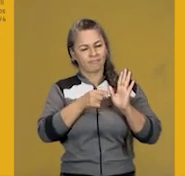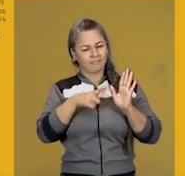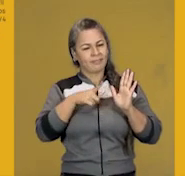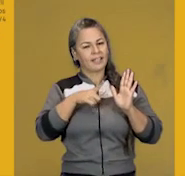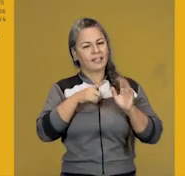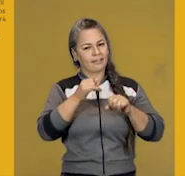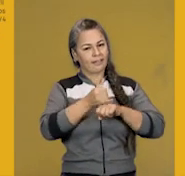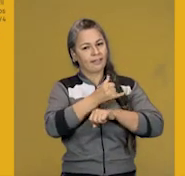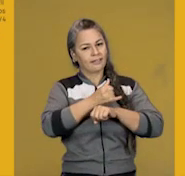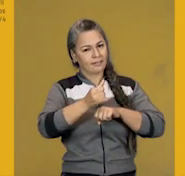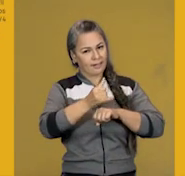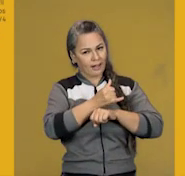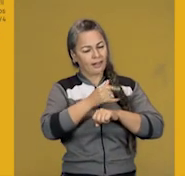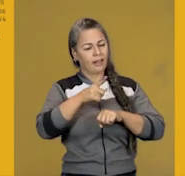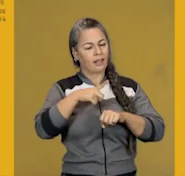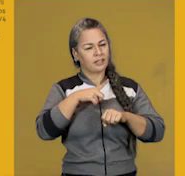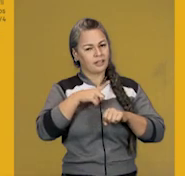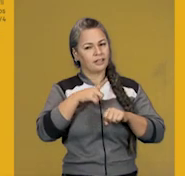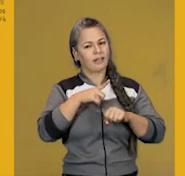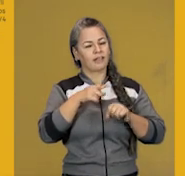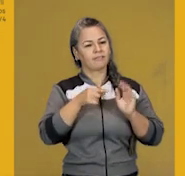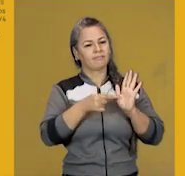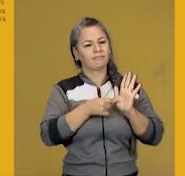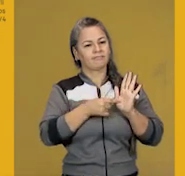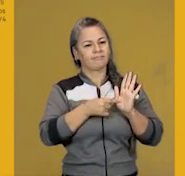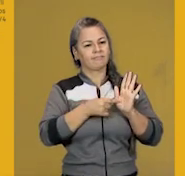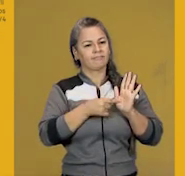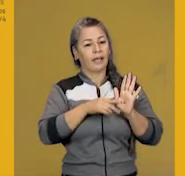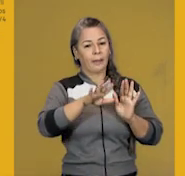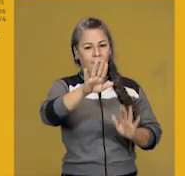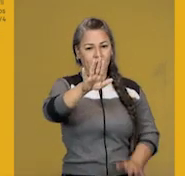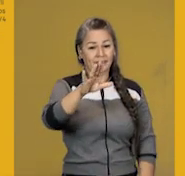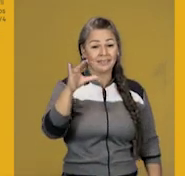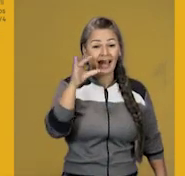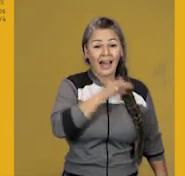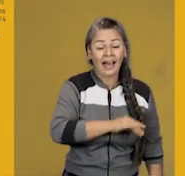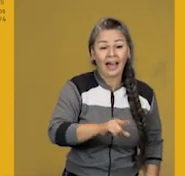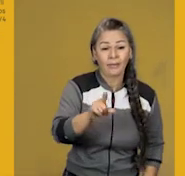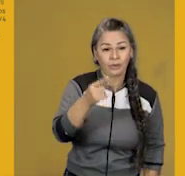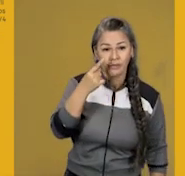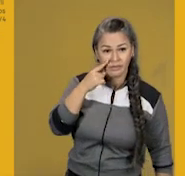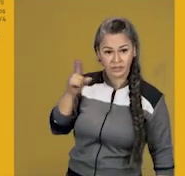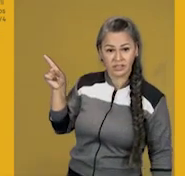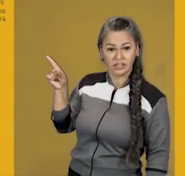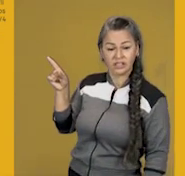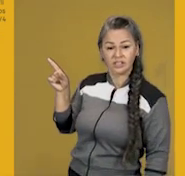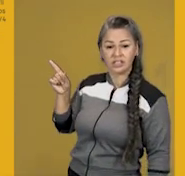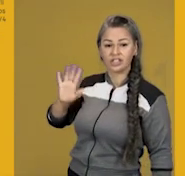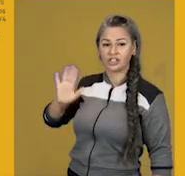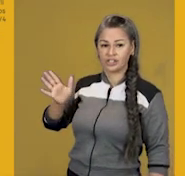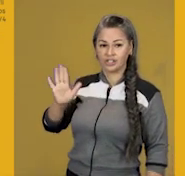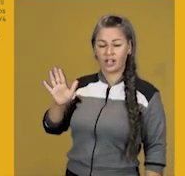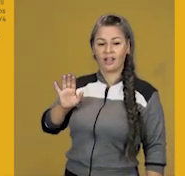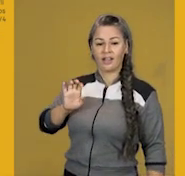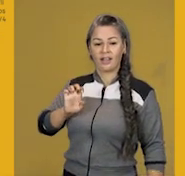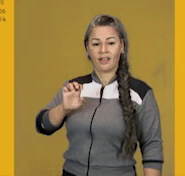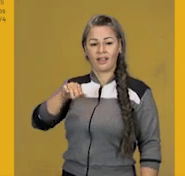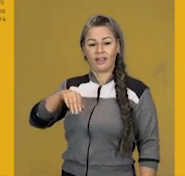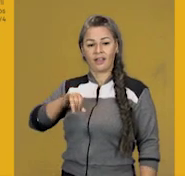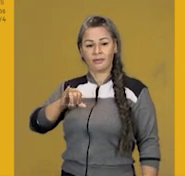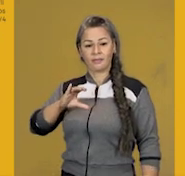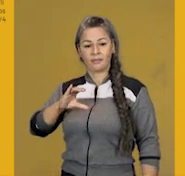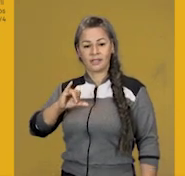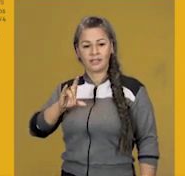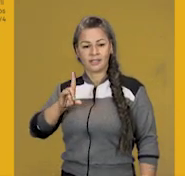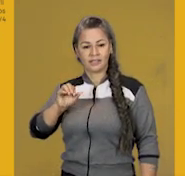acabamos de ver. Olha, para rapidamente, né, vocês aí já conhecem o Emicida, nós já falamos dele em